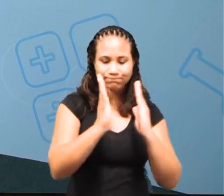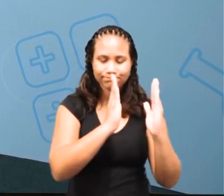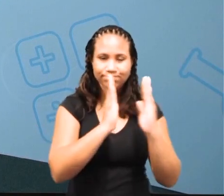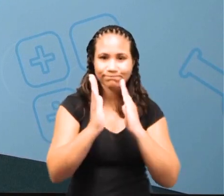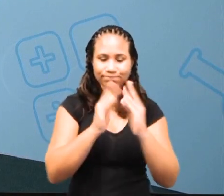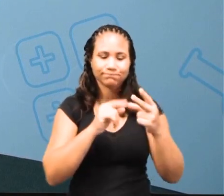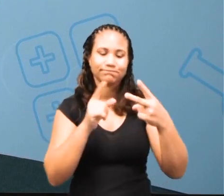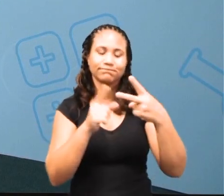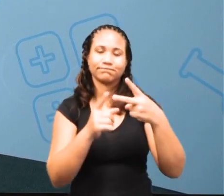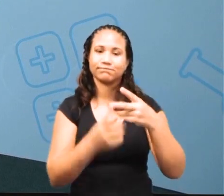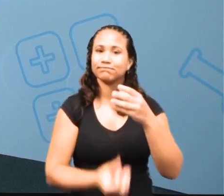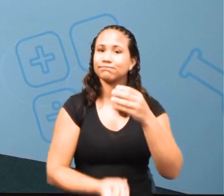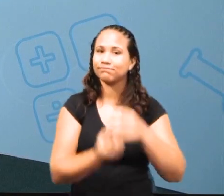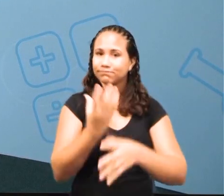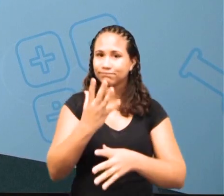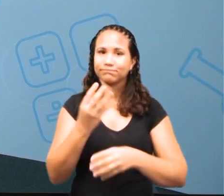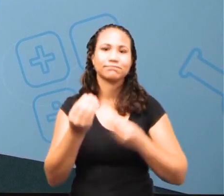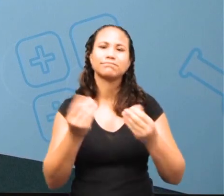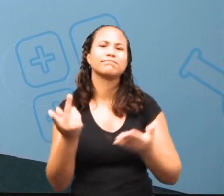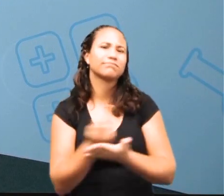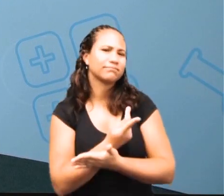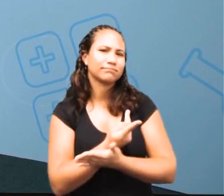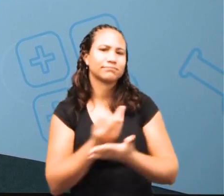separação de misturas heterogêneas.